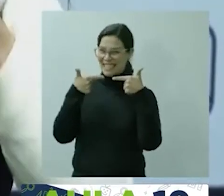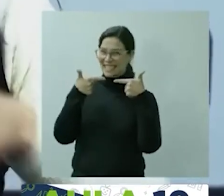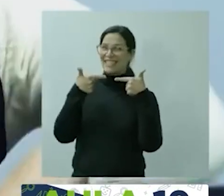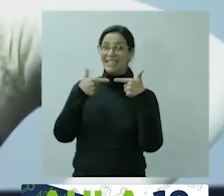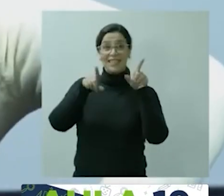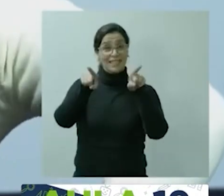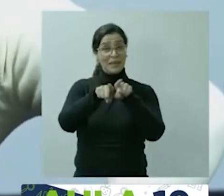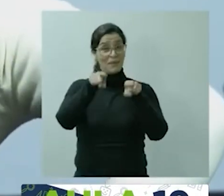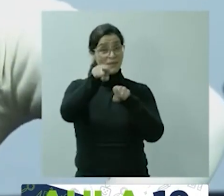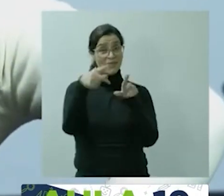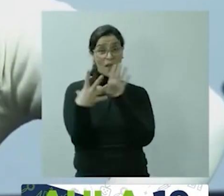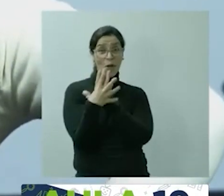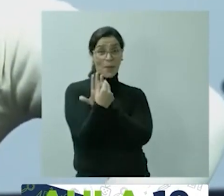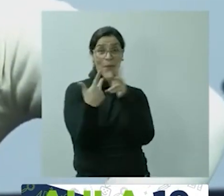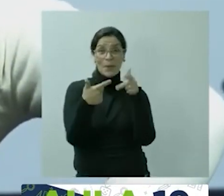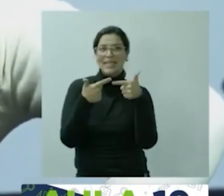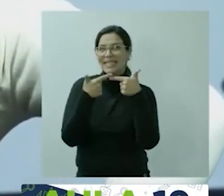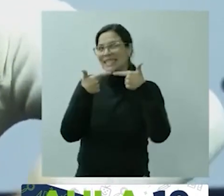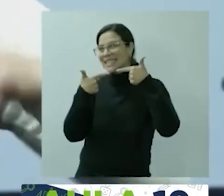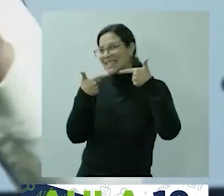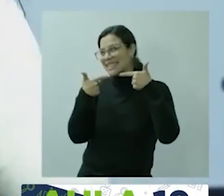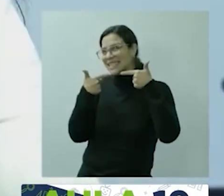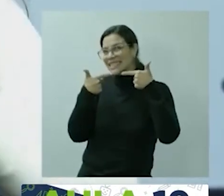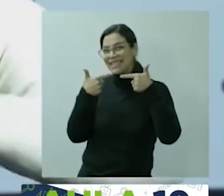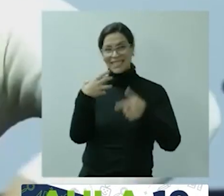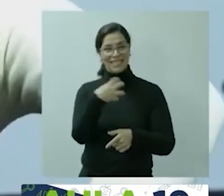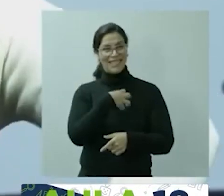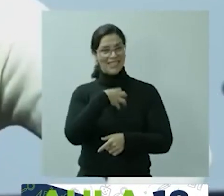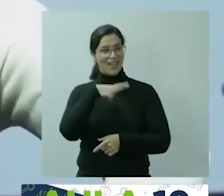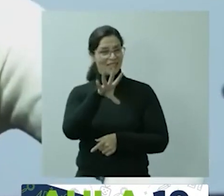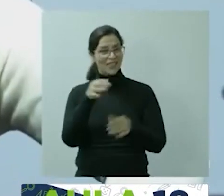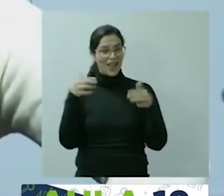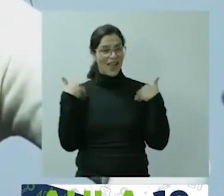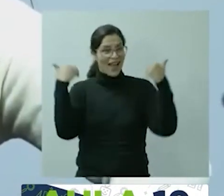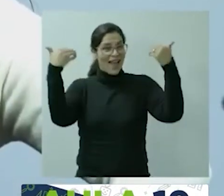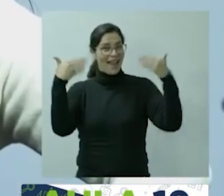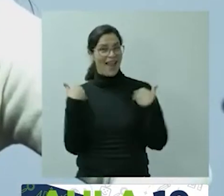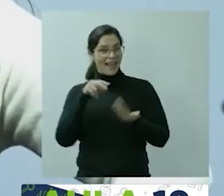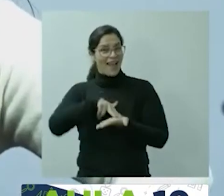Sorrindo, sorriam aí junto comigo. Vocês estão se sentindo assim hoje?